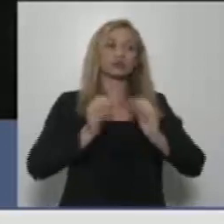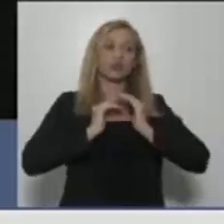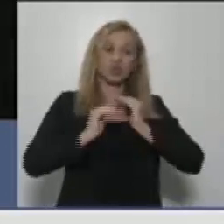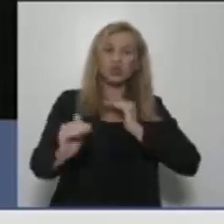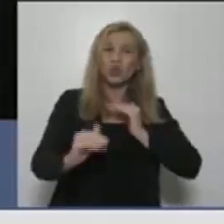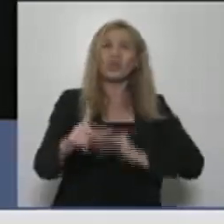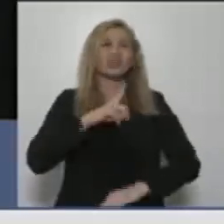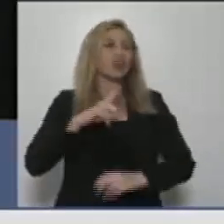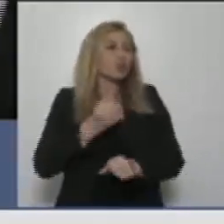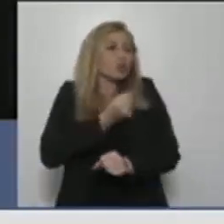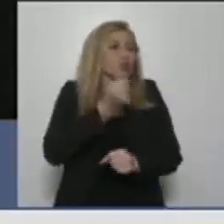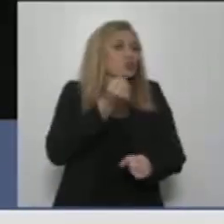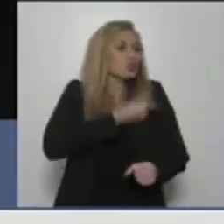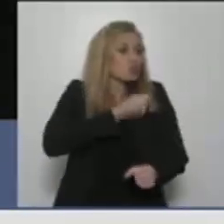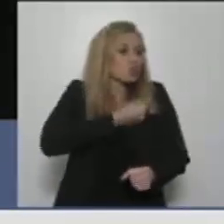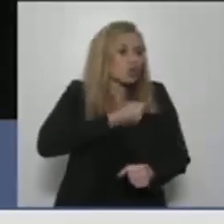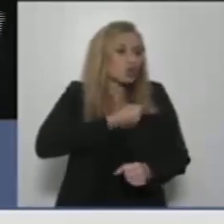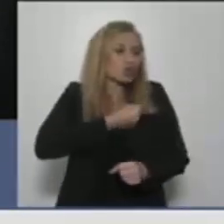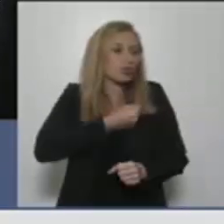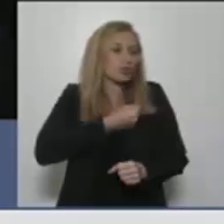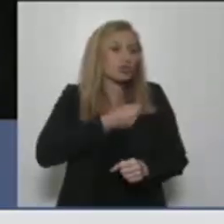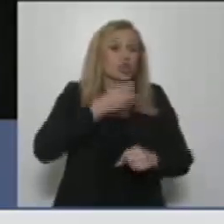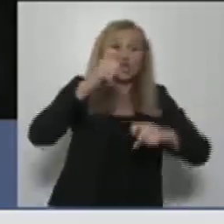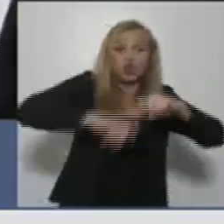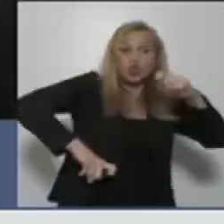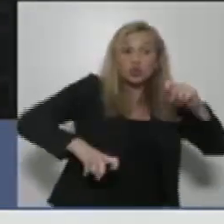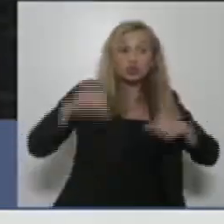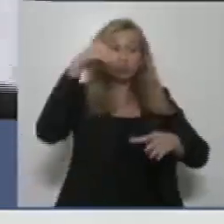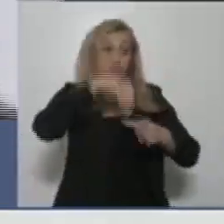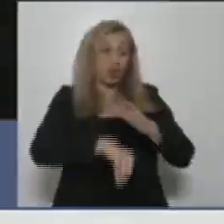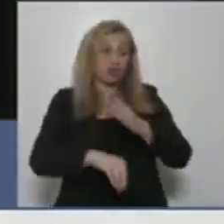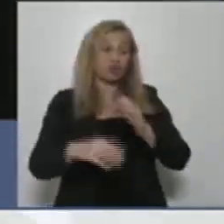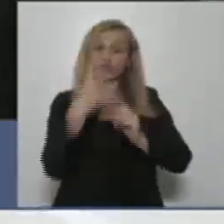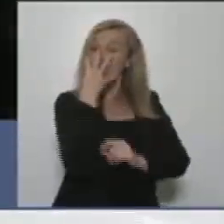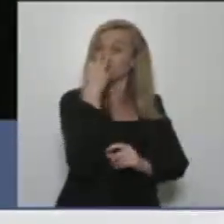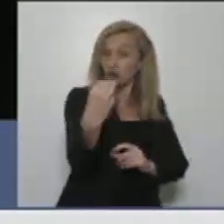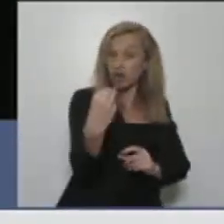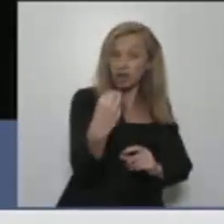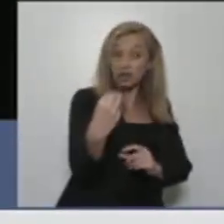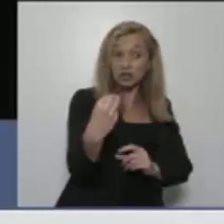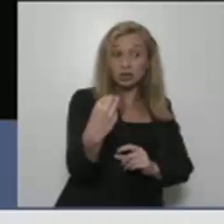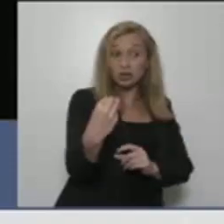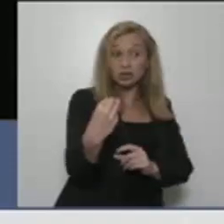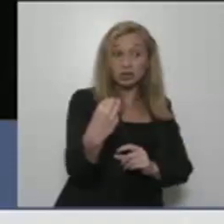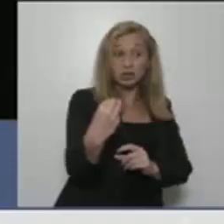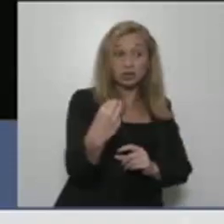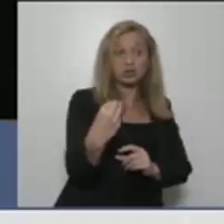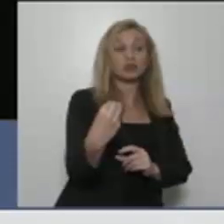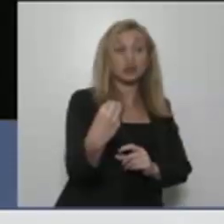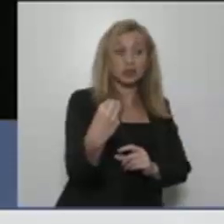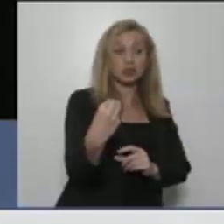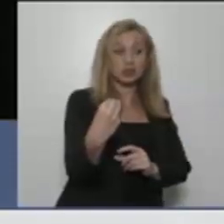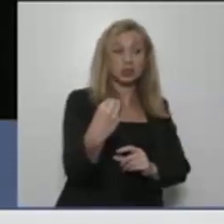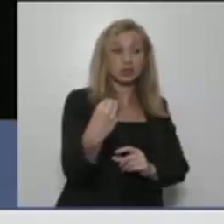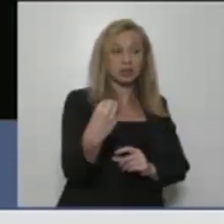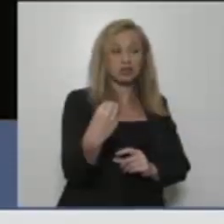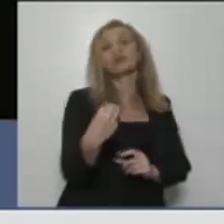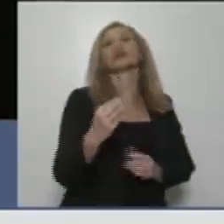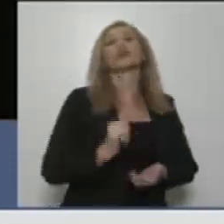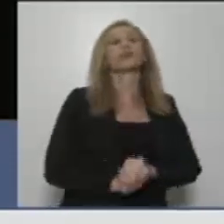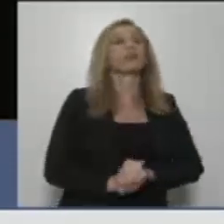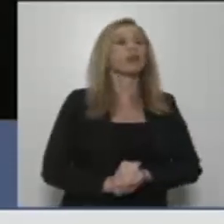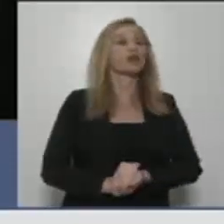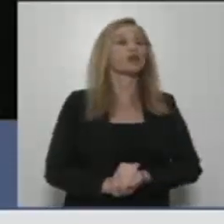tem inúmeros casos de estupro em vans, em áreas que ainda utilizam o transporte chamado